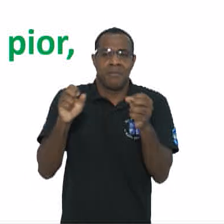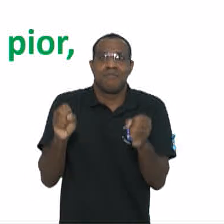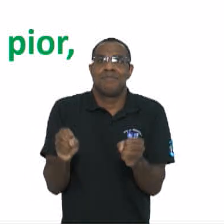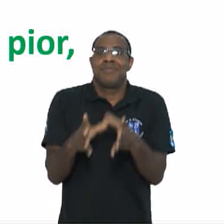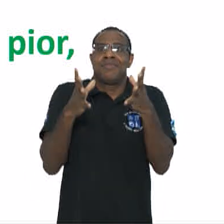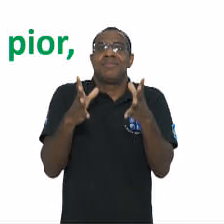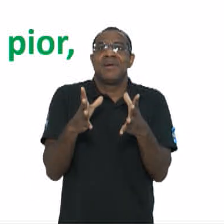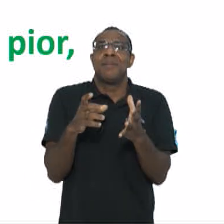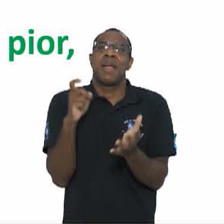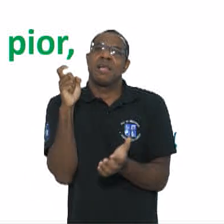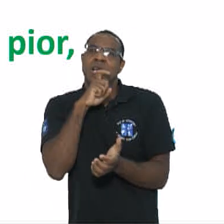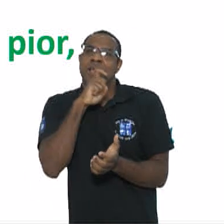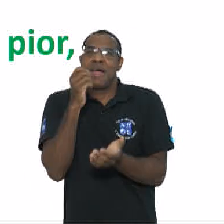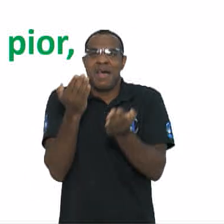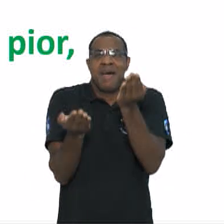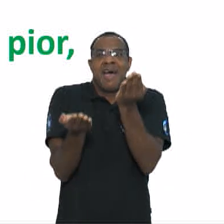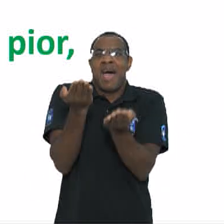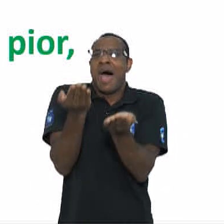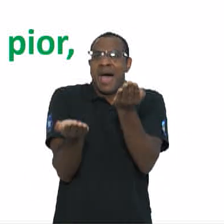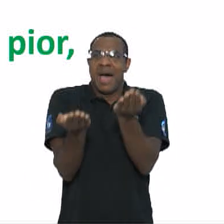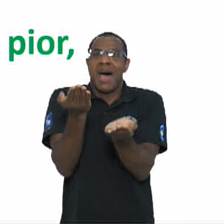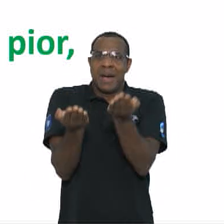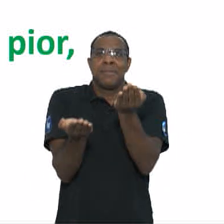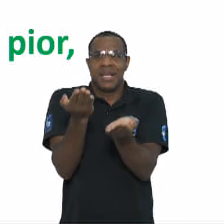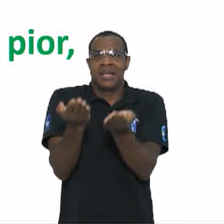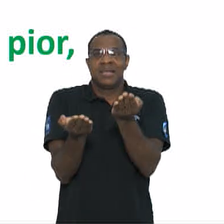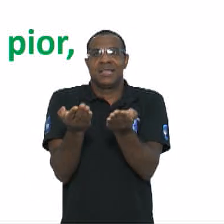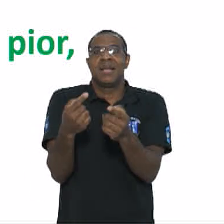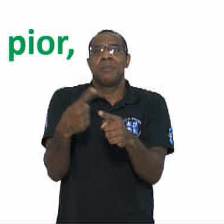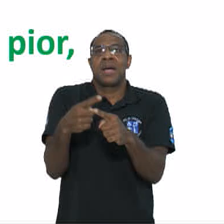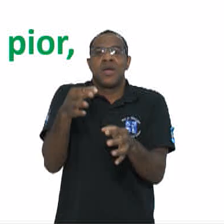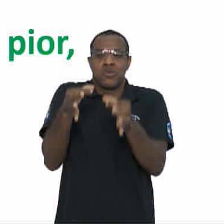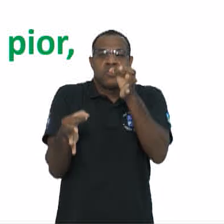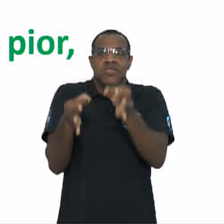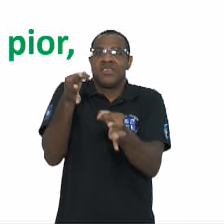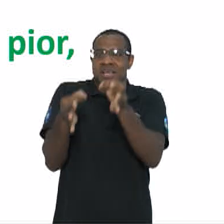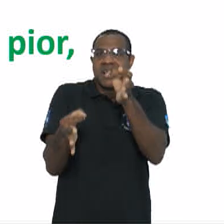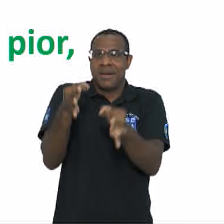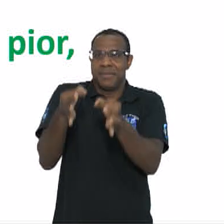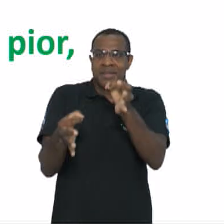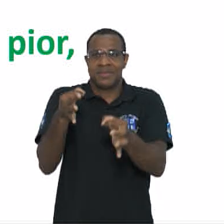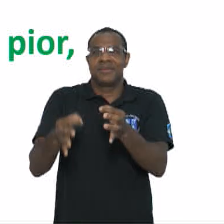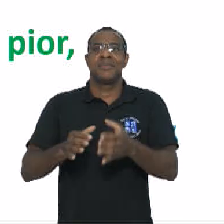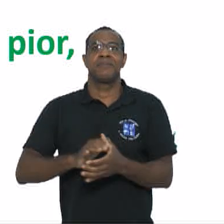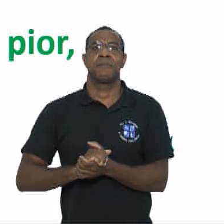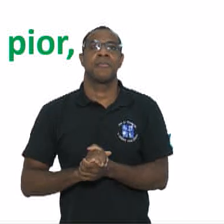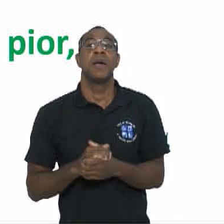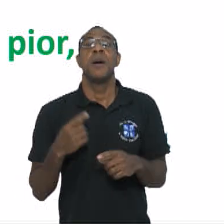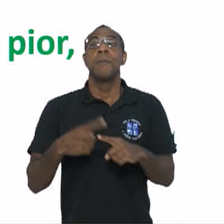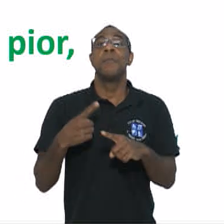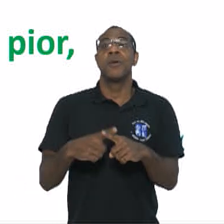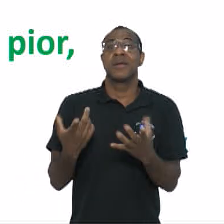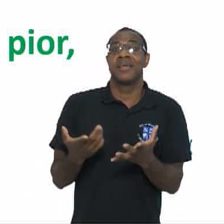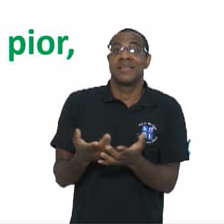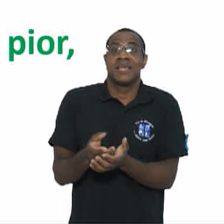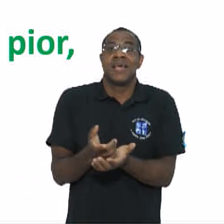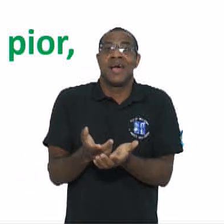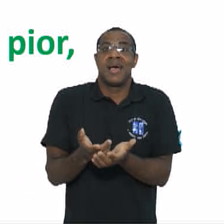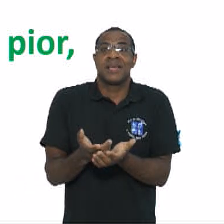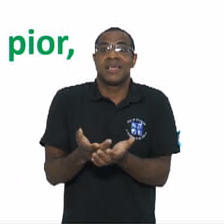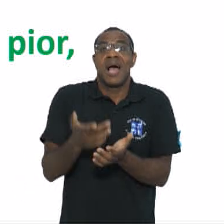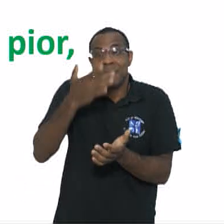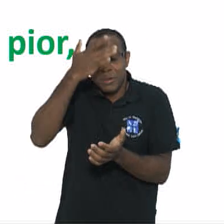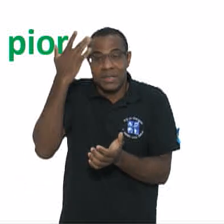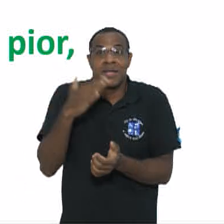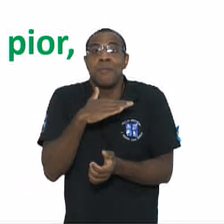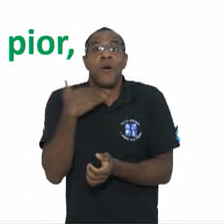enganar a balança da justiça na hora do julgamento da alma no tribunal de Osíris, pois temiam que seus atos pudessem comprometer,